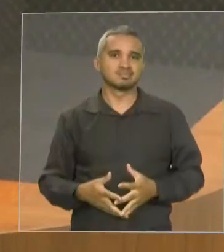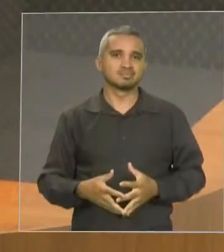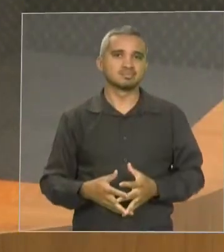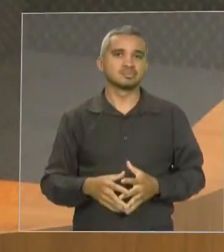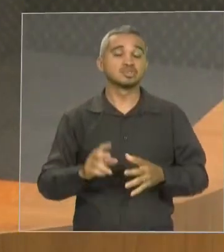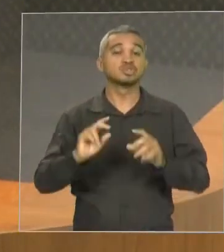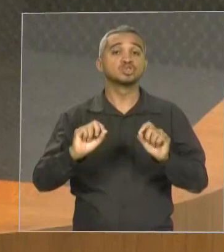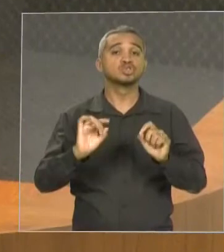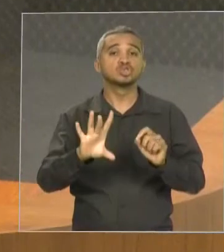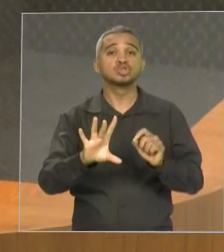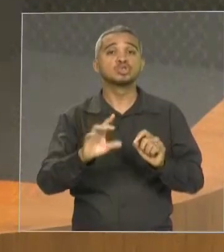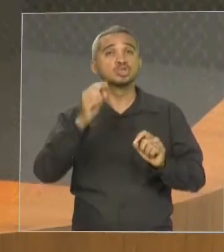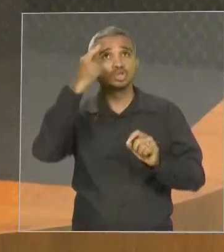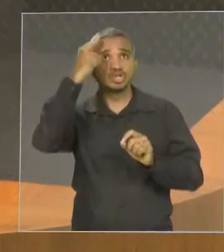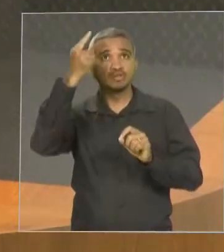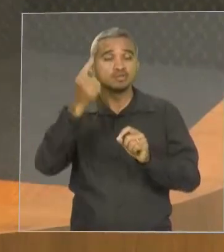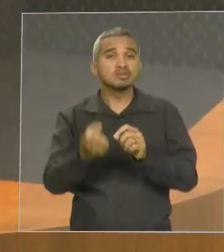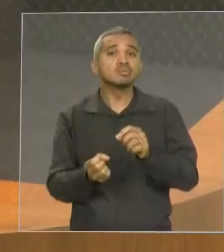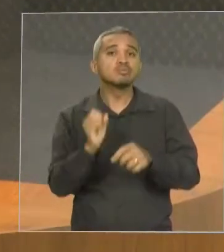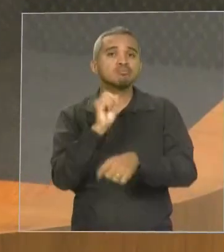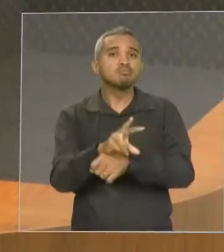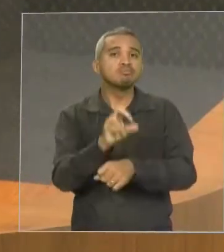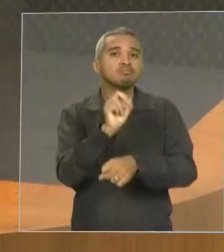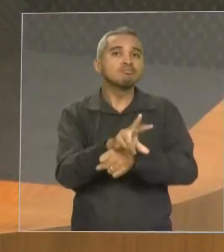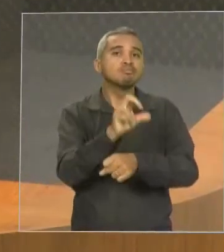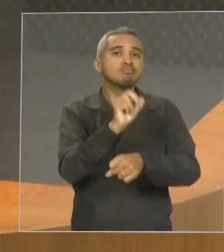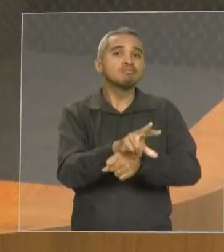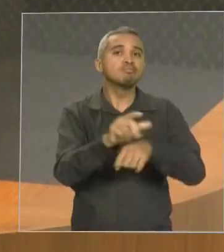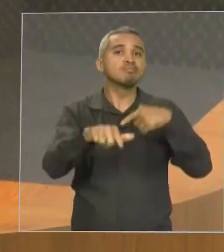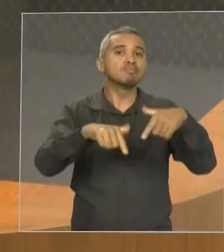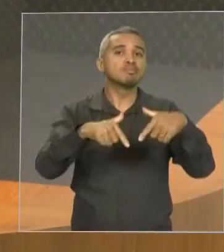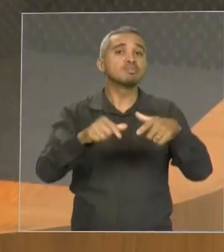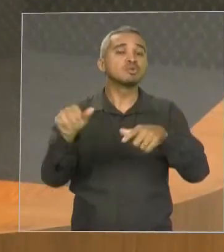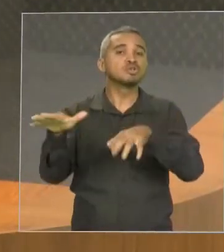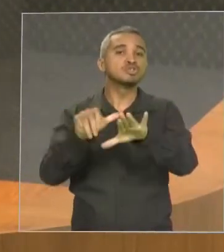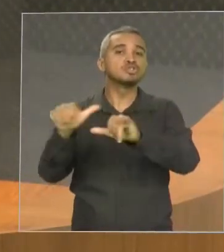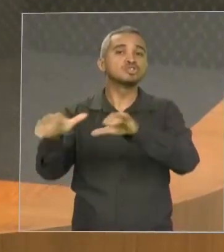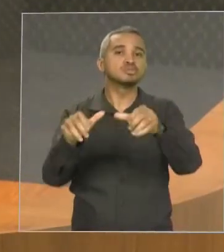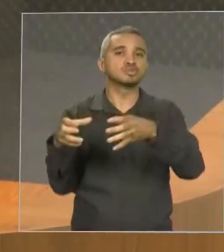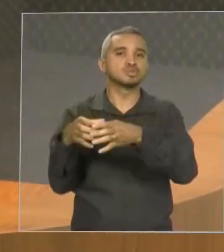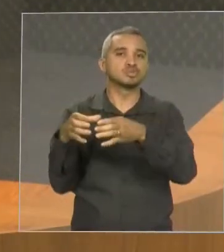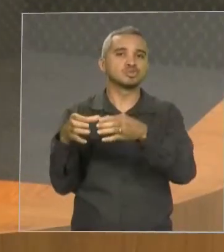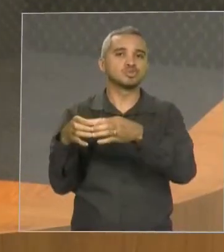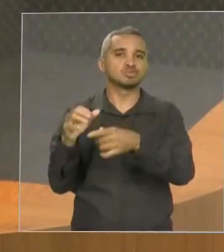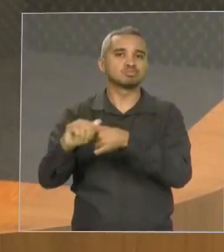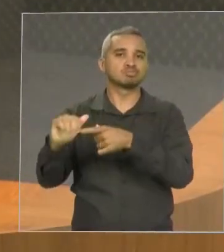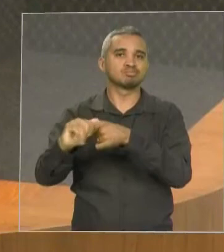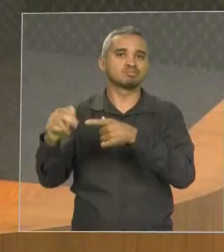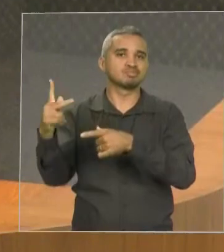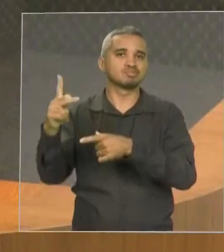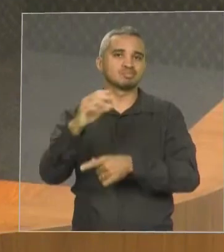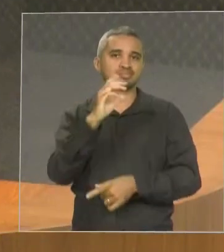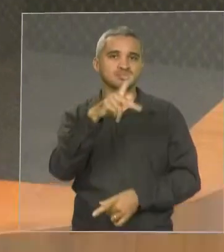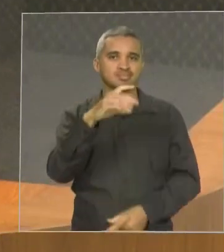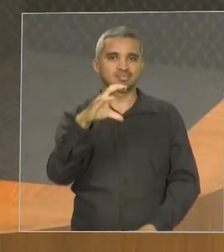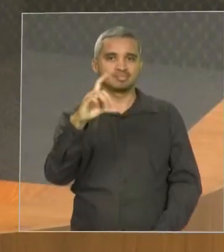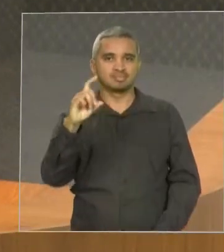um escândalo. Para colocar gente do seu partido, para colocar comunistas no